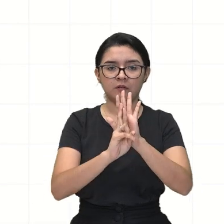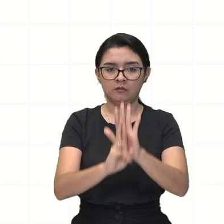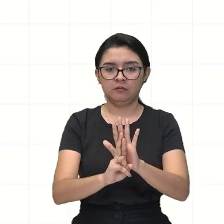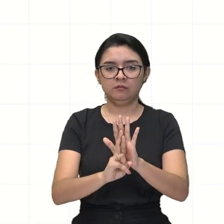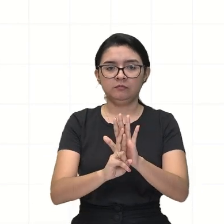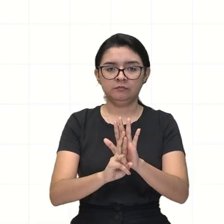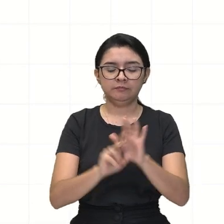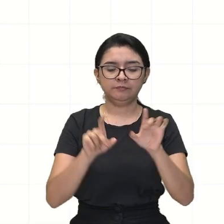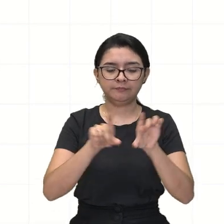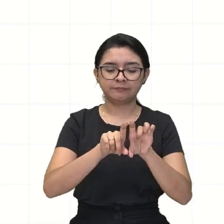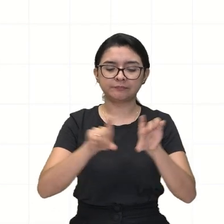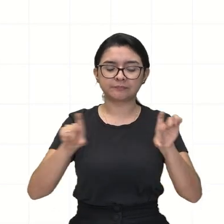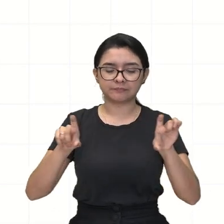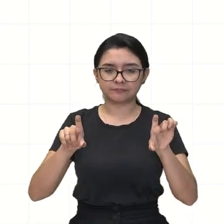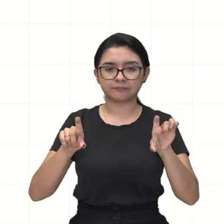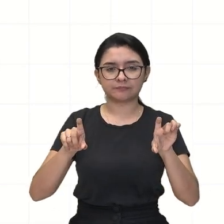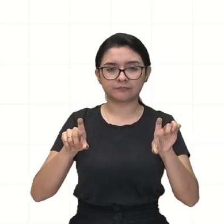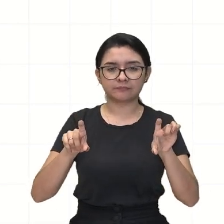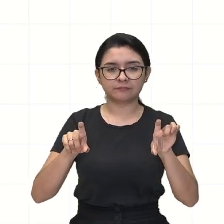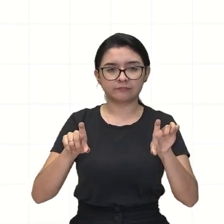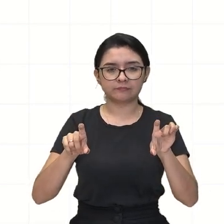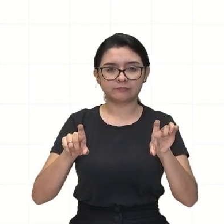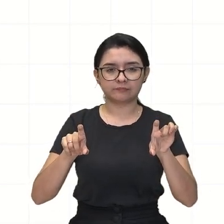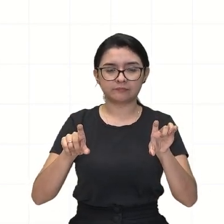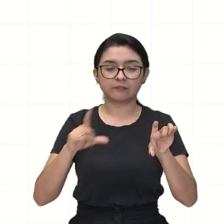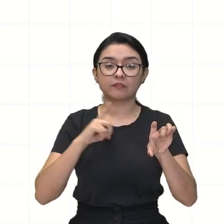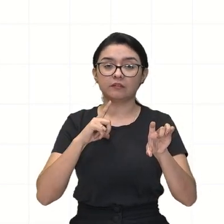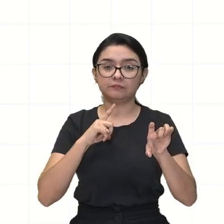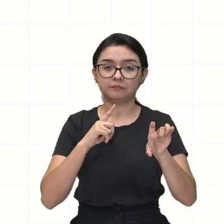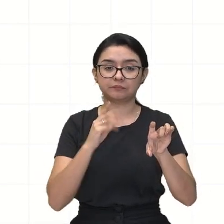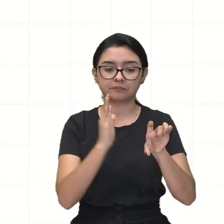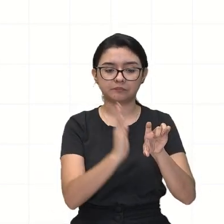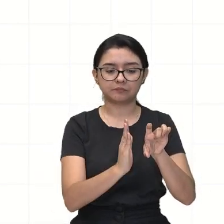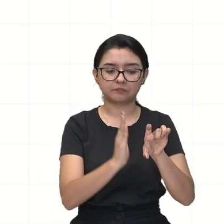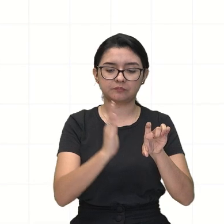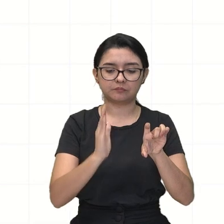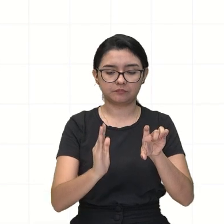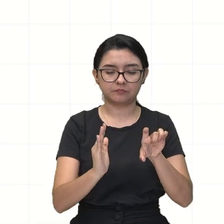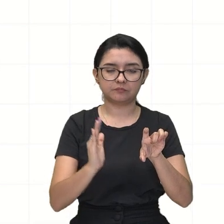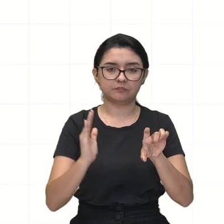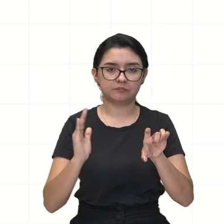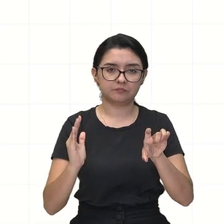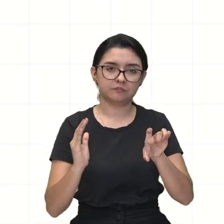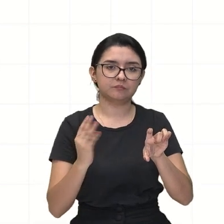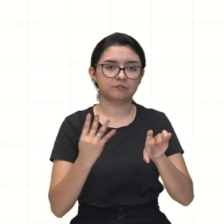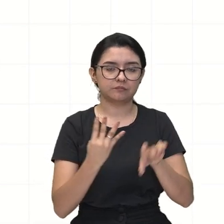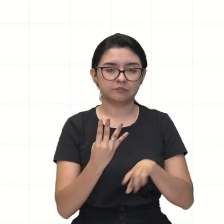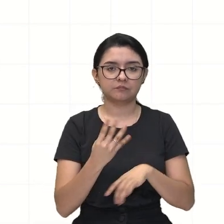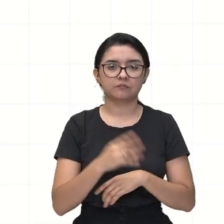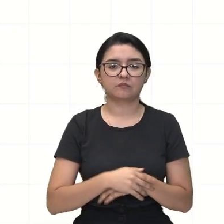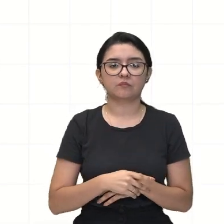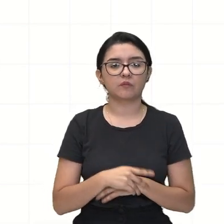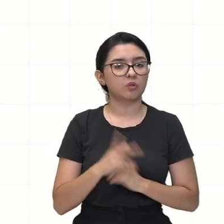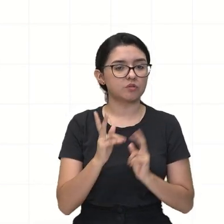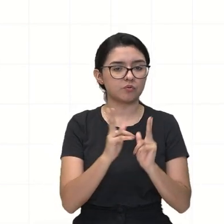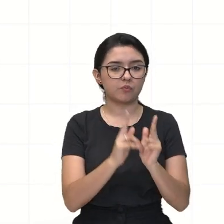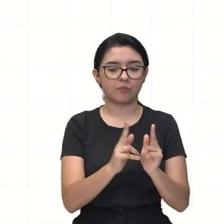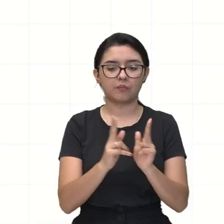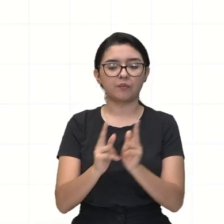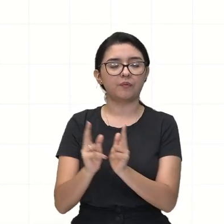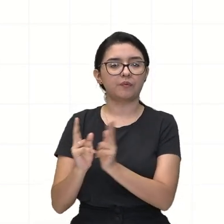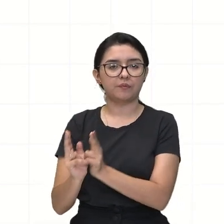barra aqui, ela foi dividida em 4 partes, todas, né, com o mesmo valor.